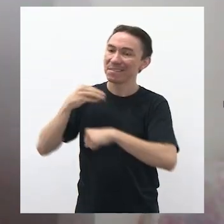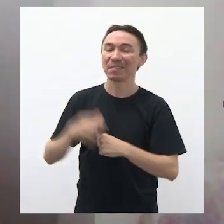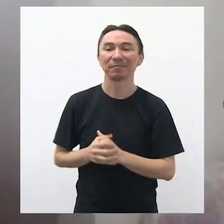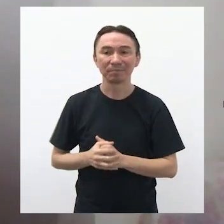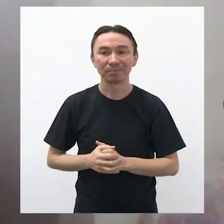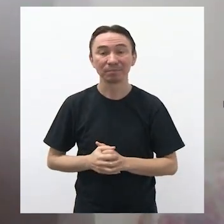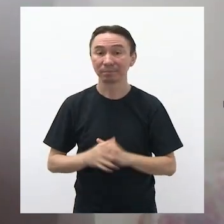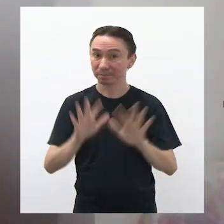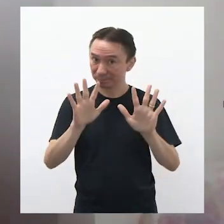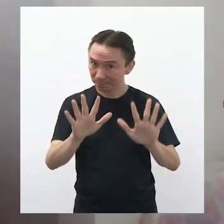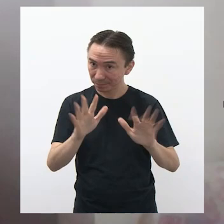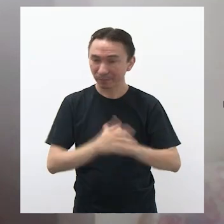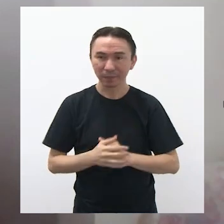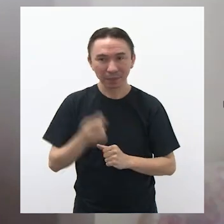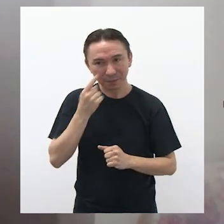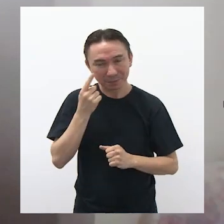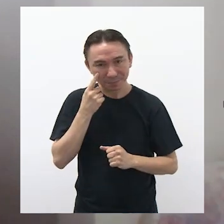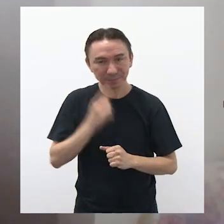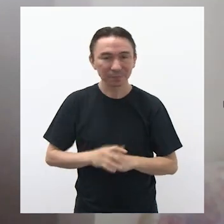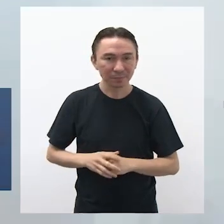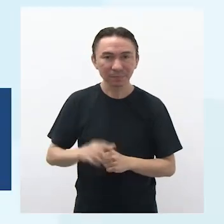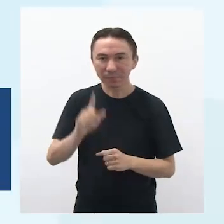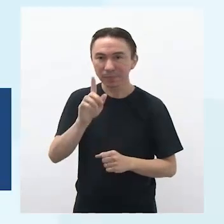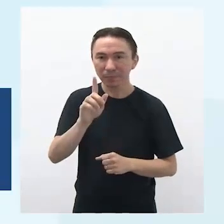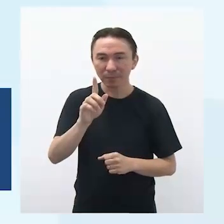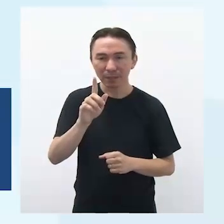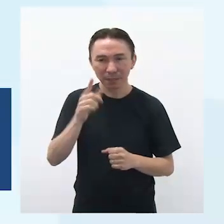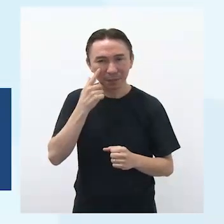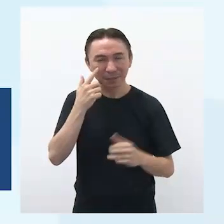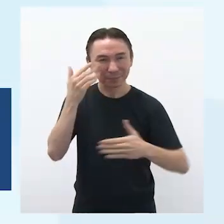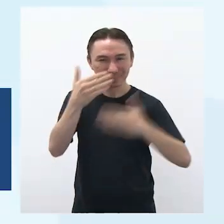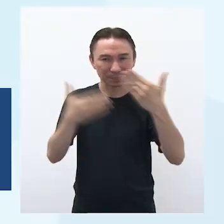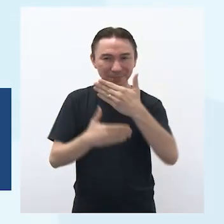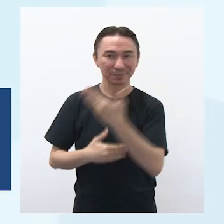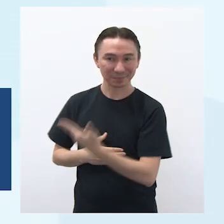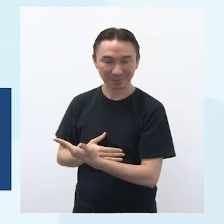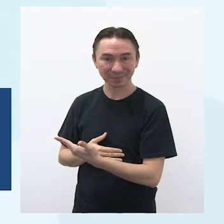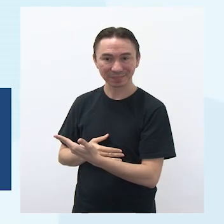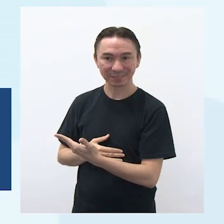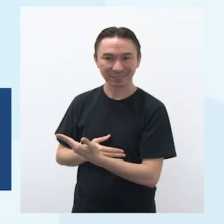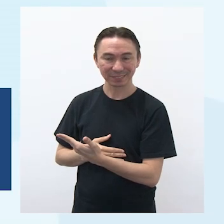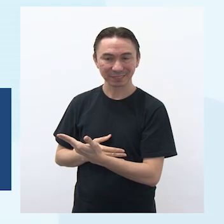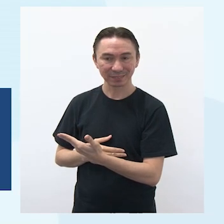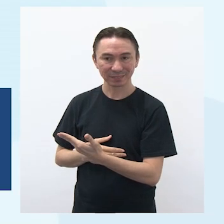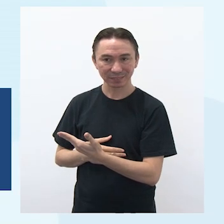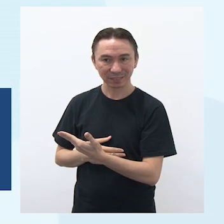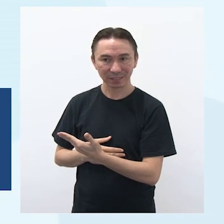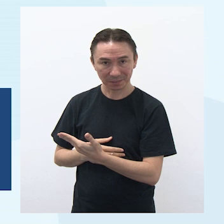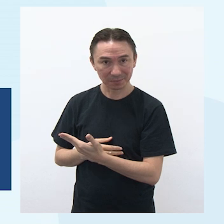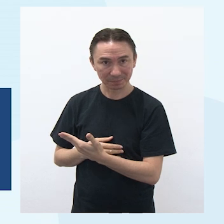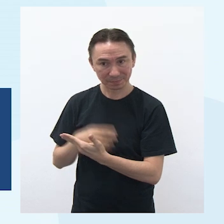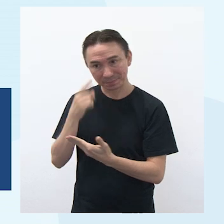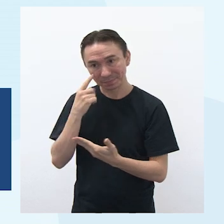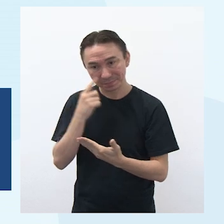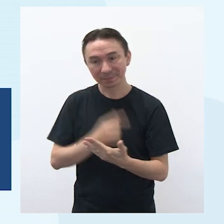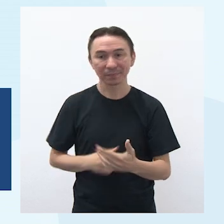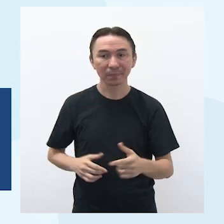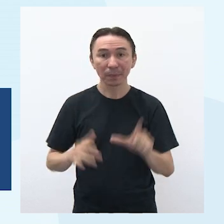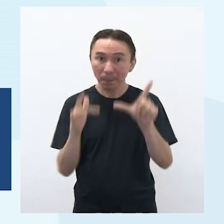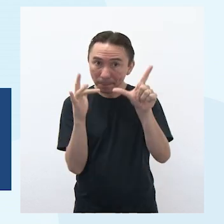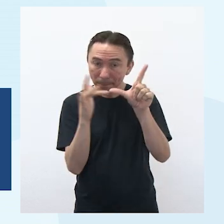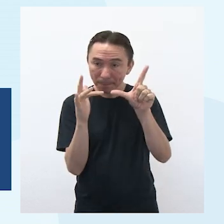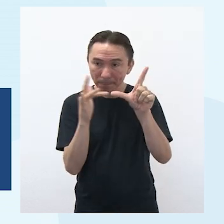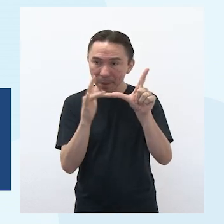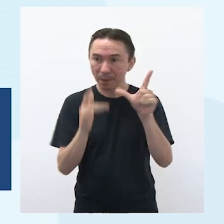lá. O Giovanni colocou o slide 35. Giovanni, pode deixar ele um pouquinho na tela? Então, esse é o caminho. Tem uma questão